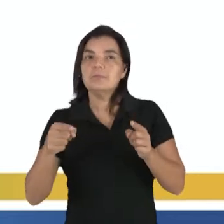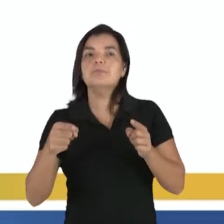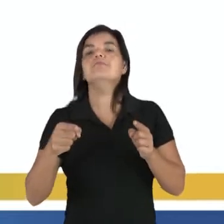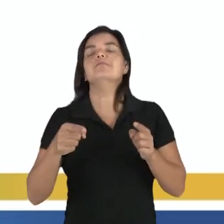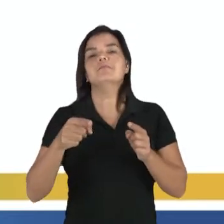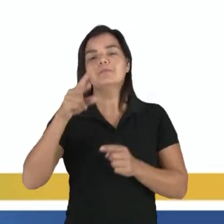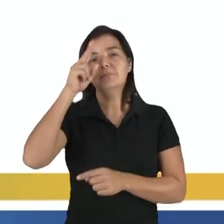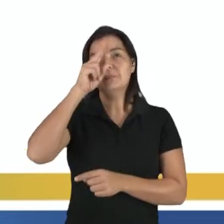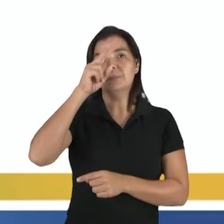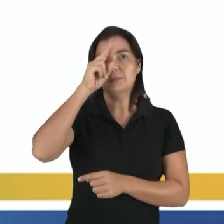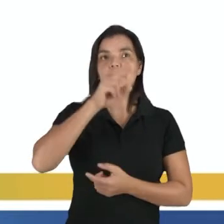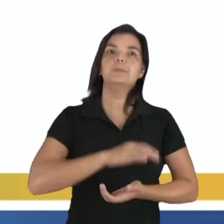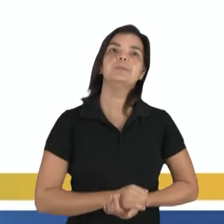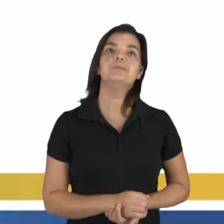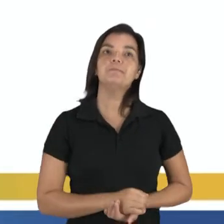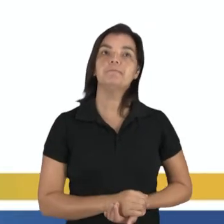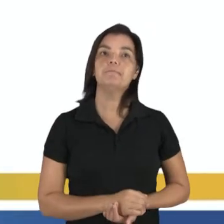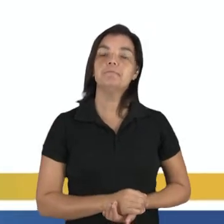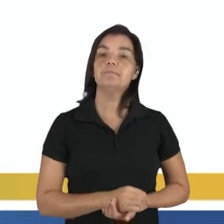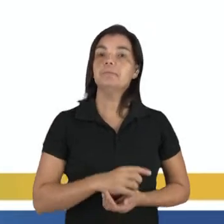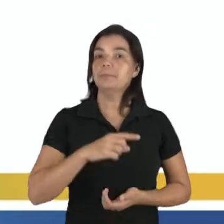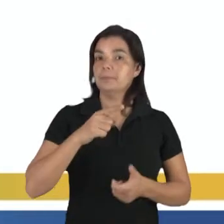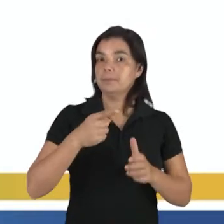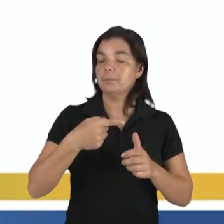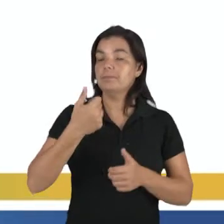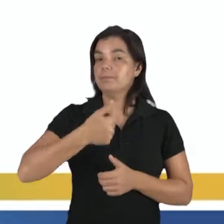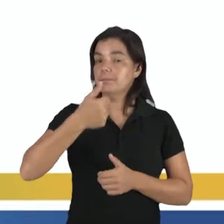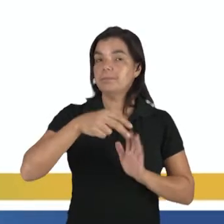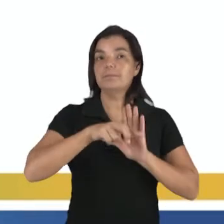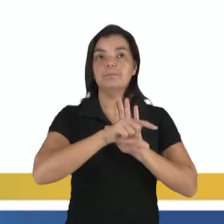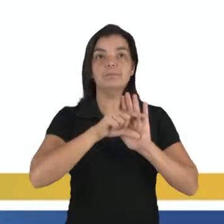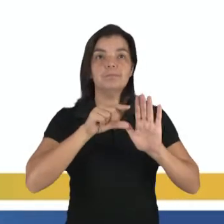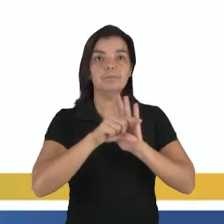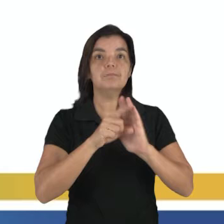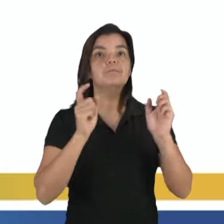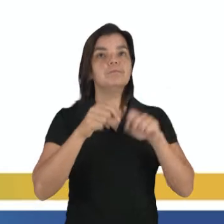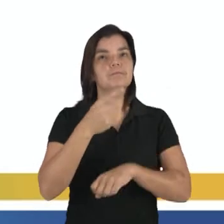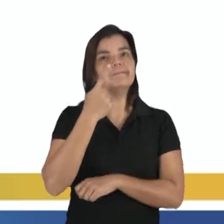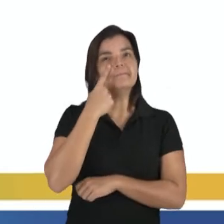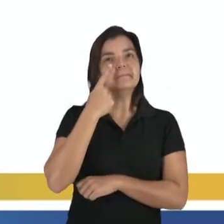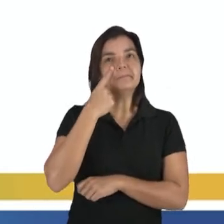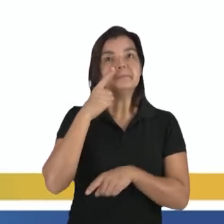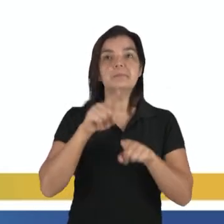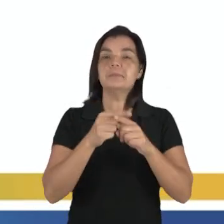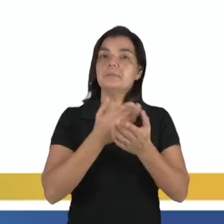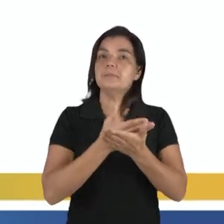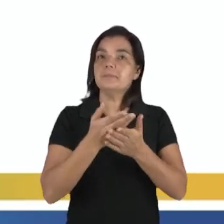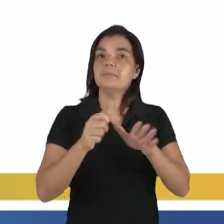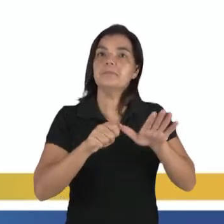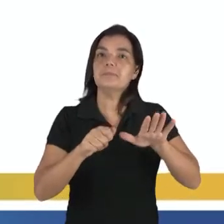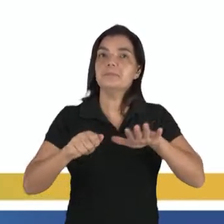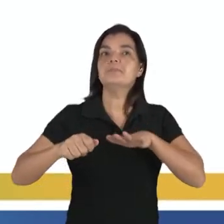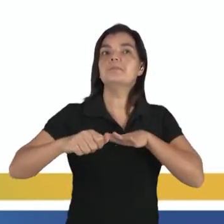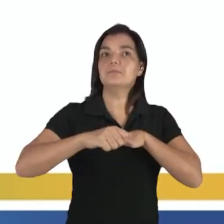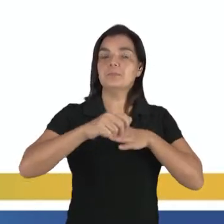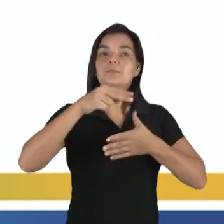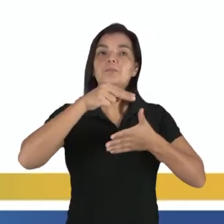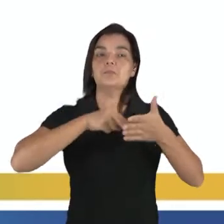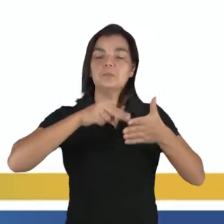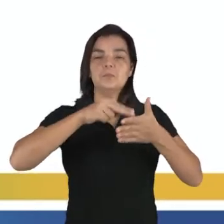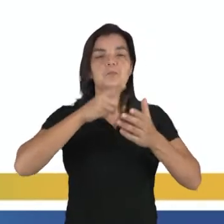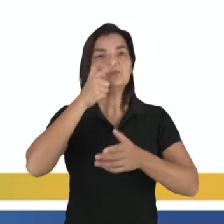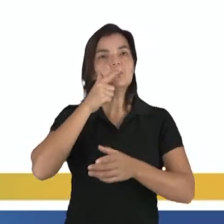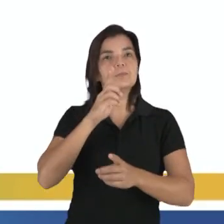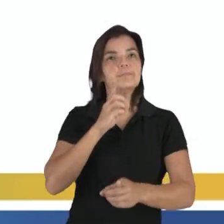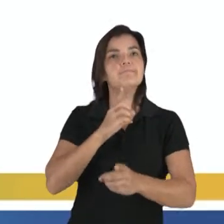durante o desenrolar de uma história. É nesse primeiro parágrafo que podemos observar a situação inicial do enredo,